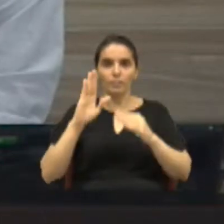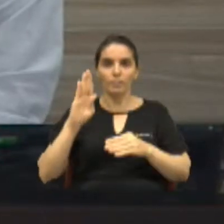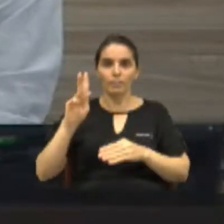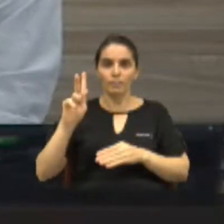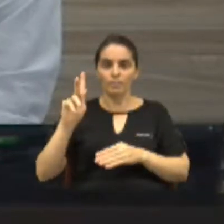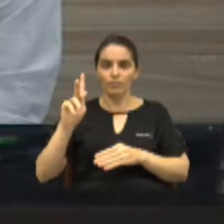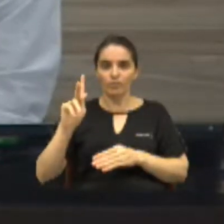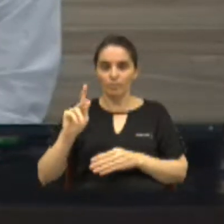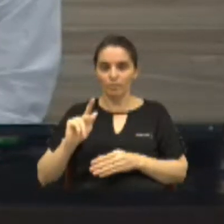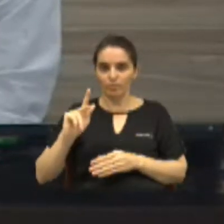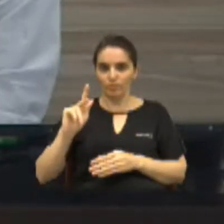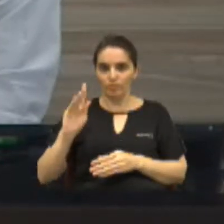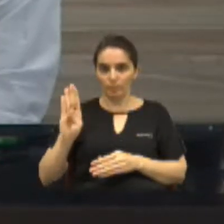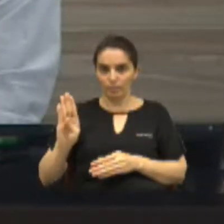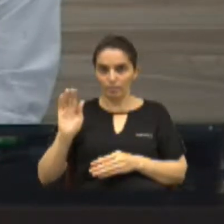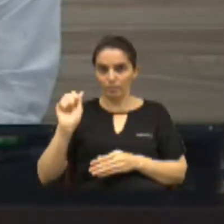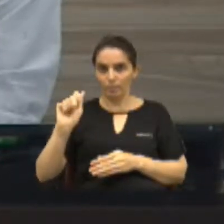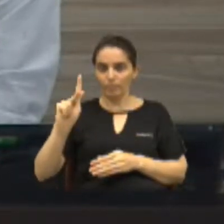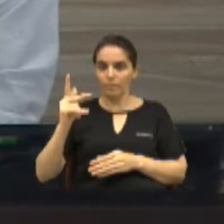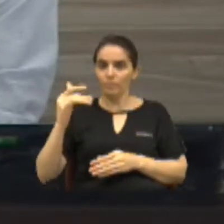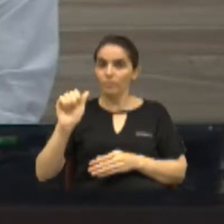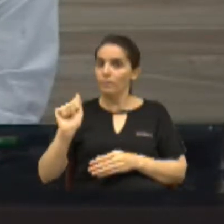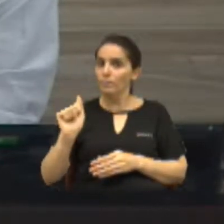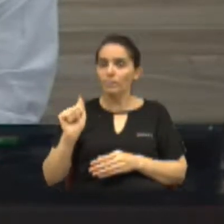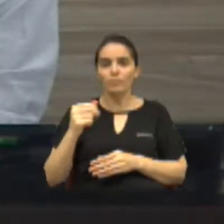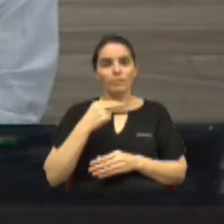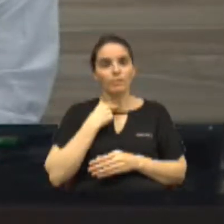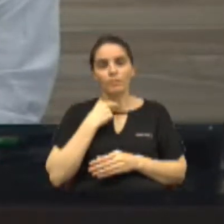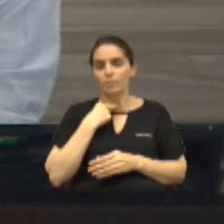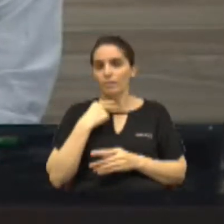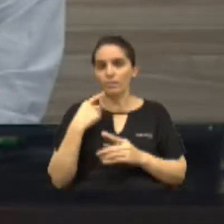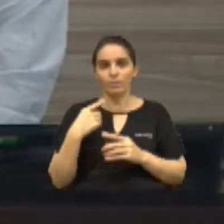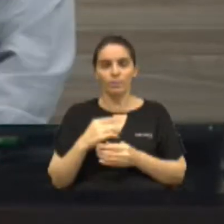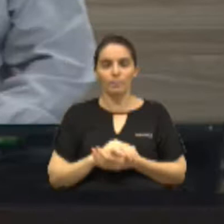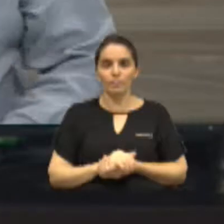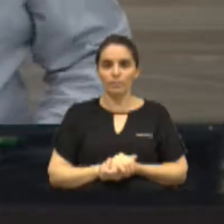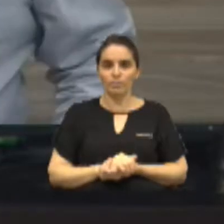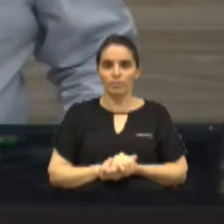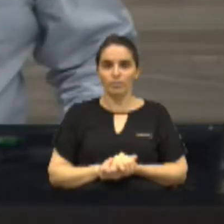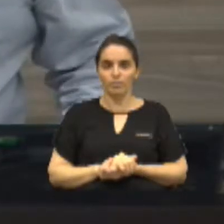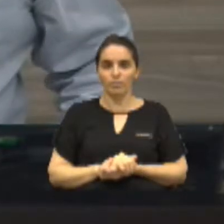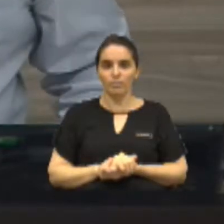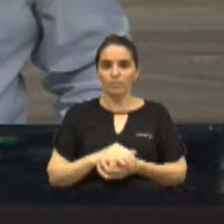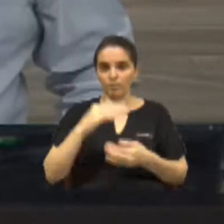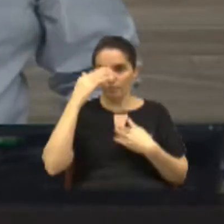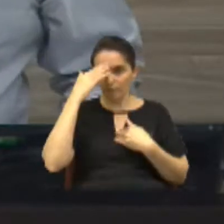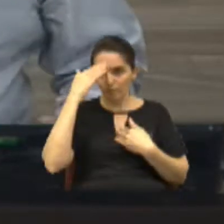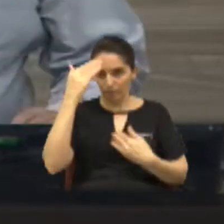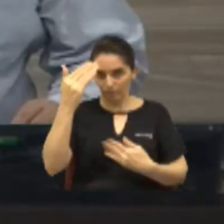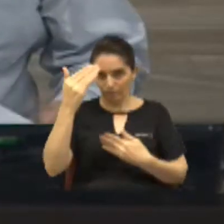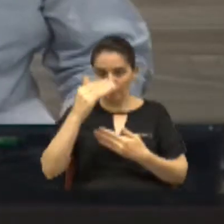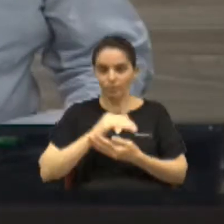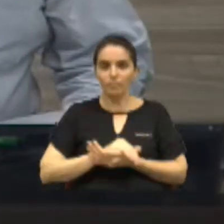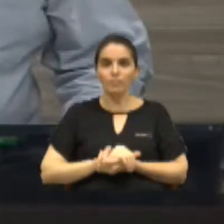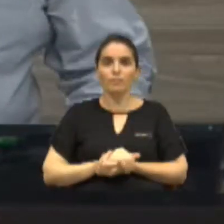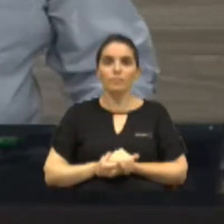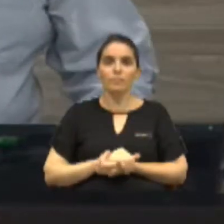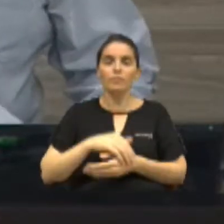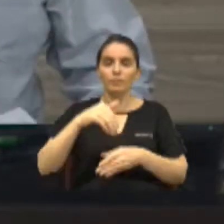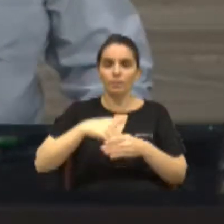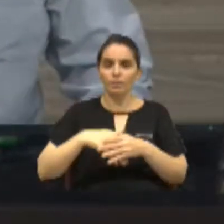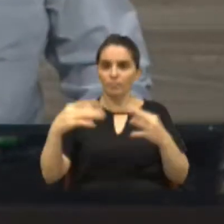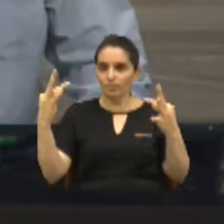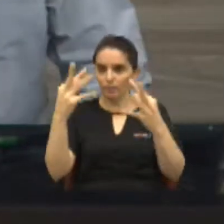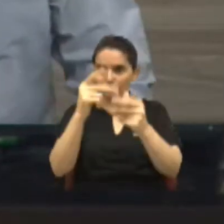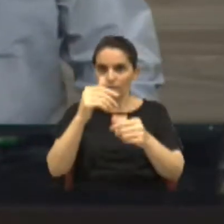nessa mesma situação. Não podia ser regularizado por causa disso. Então, eu agradeço o voto de todos